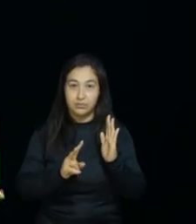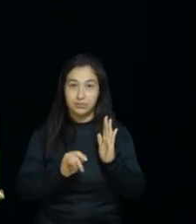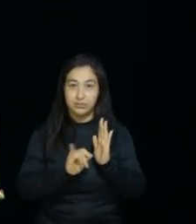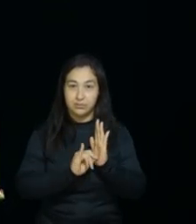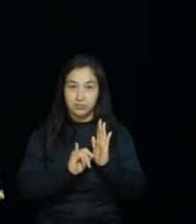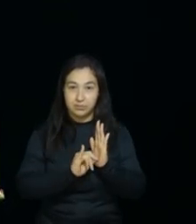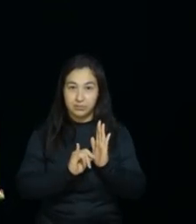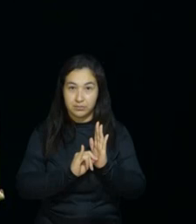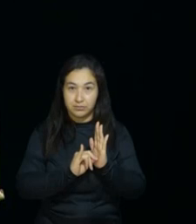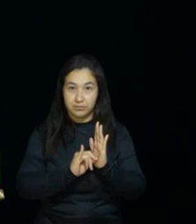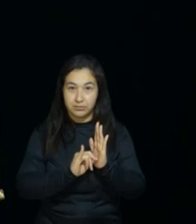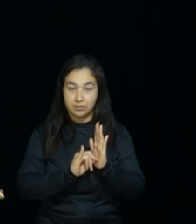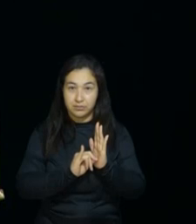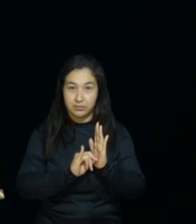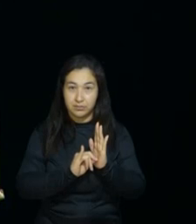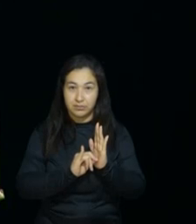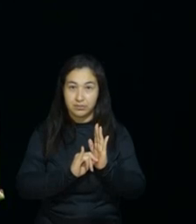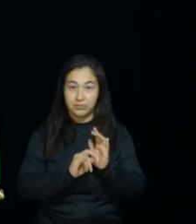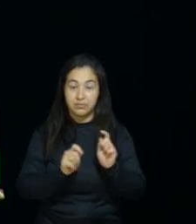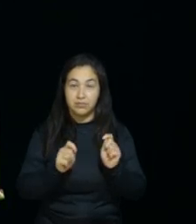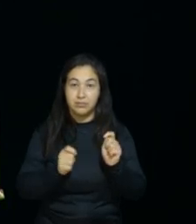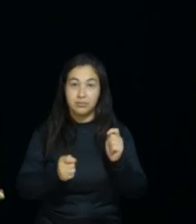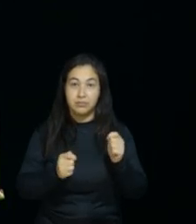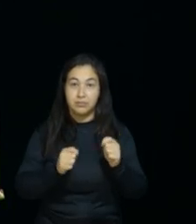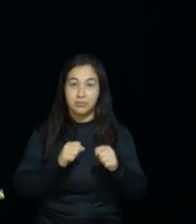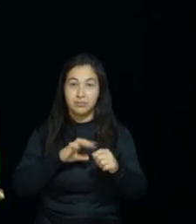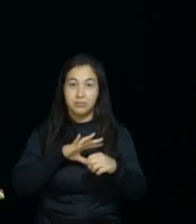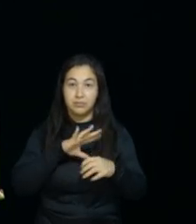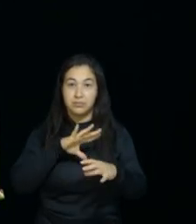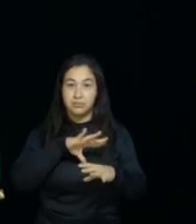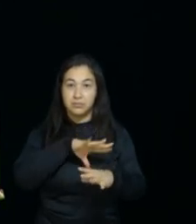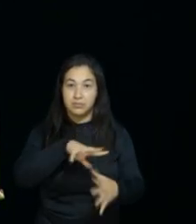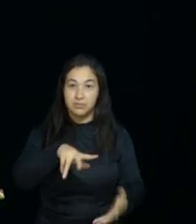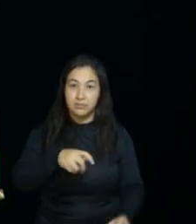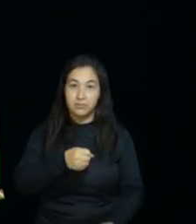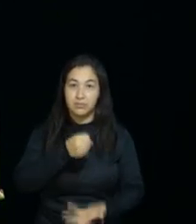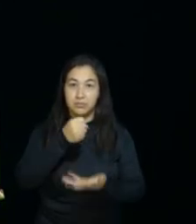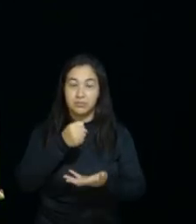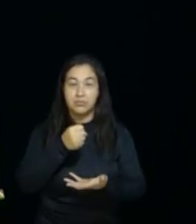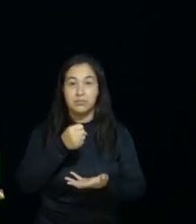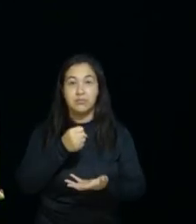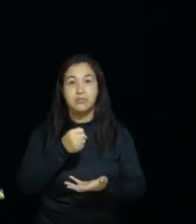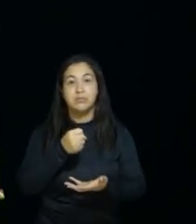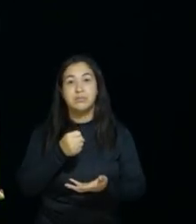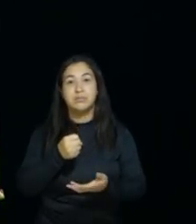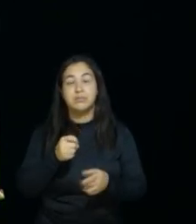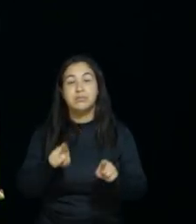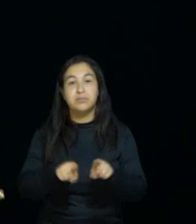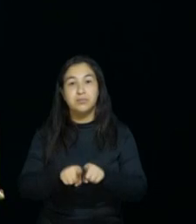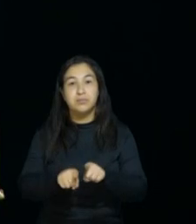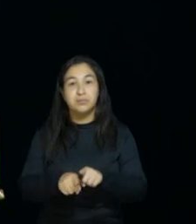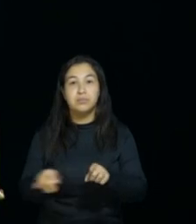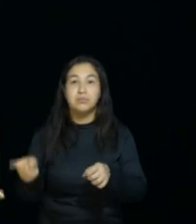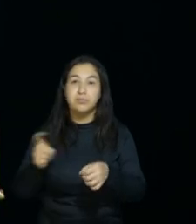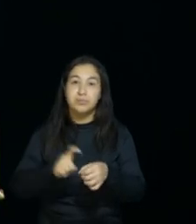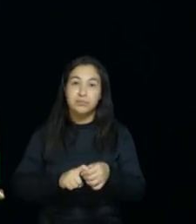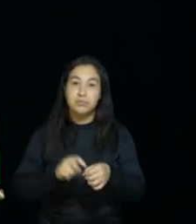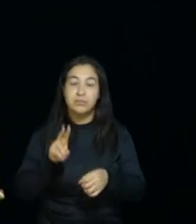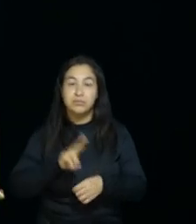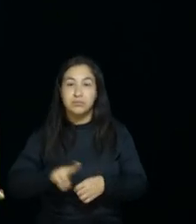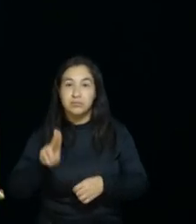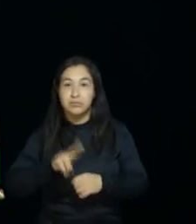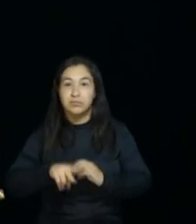prevejam a sustentabilidade e agenda A3P, a revitalização e ampliação do plano